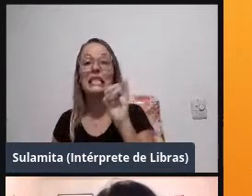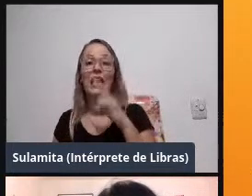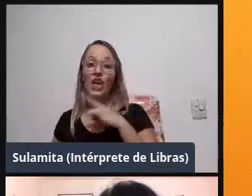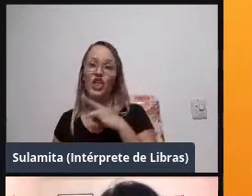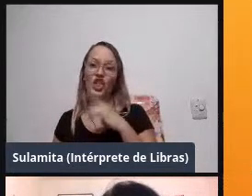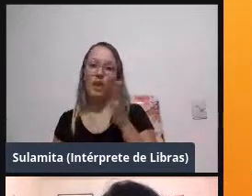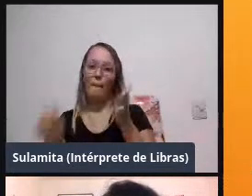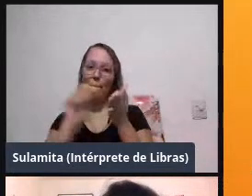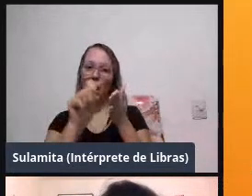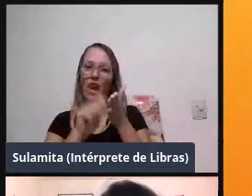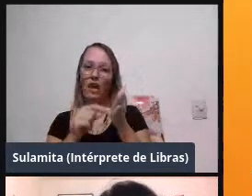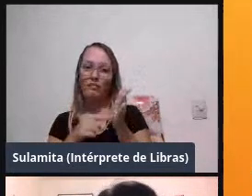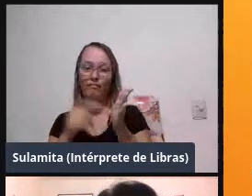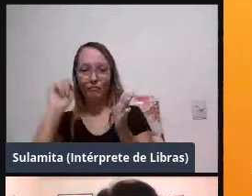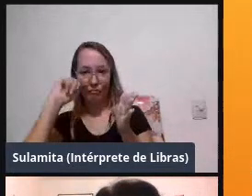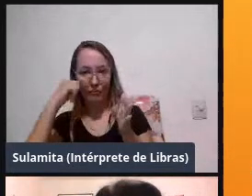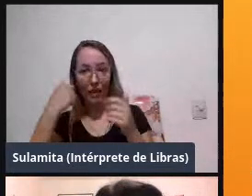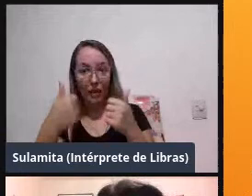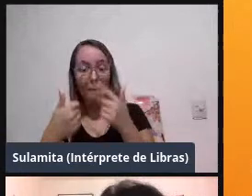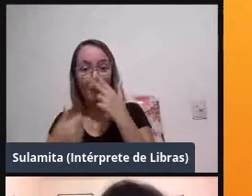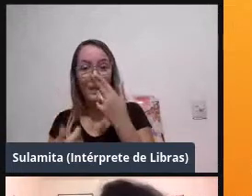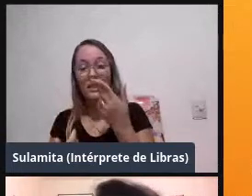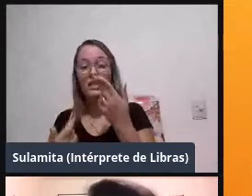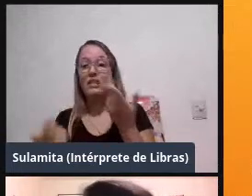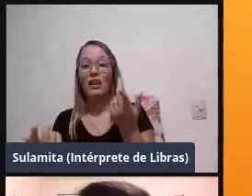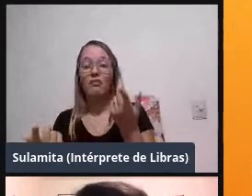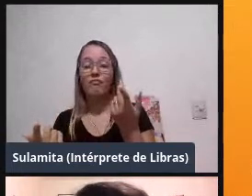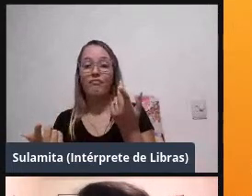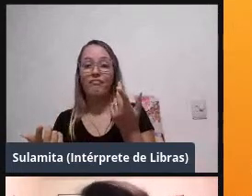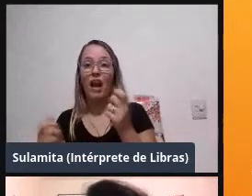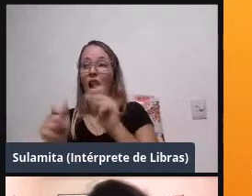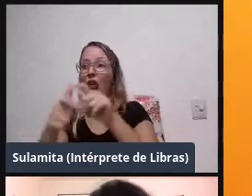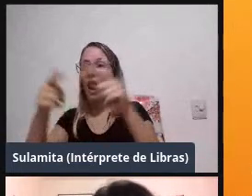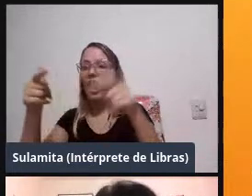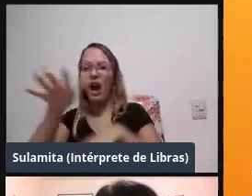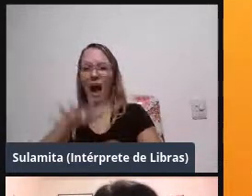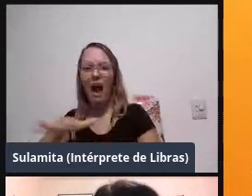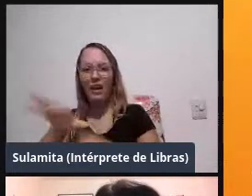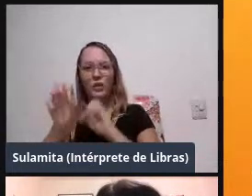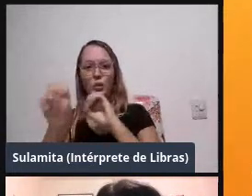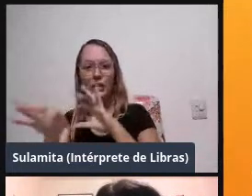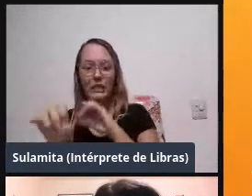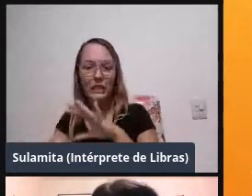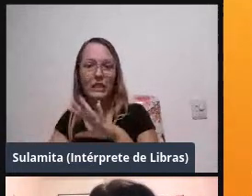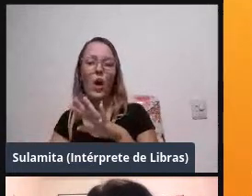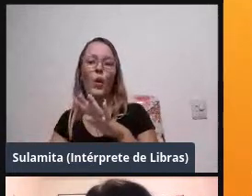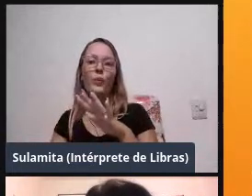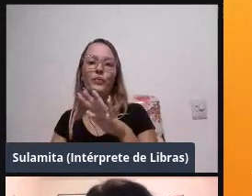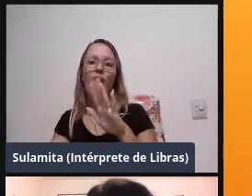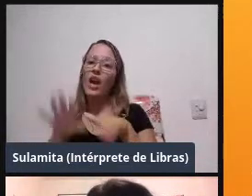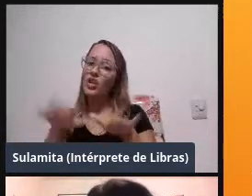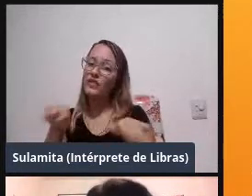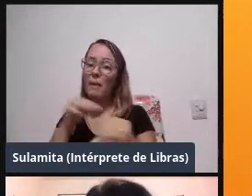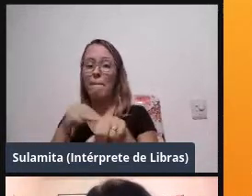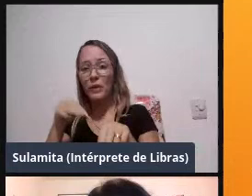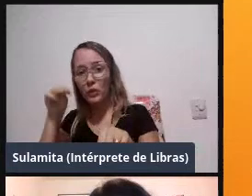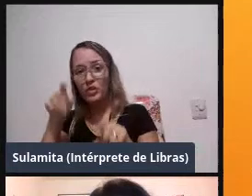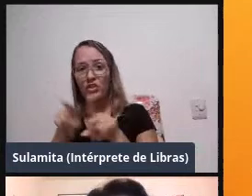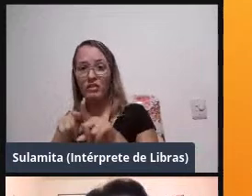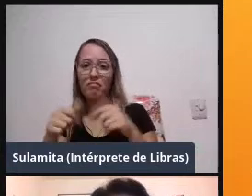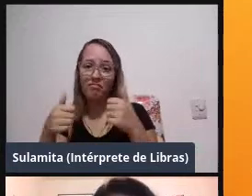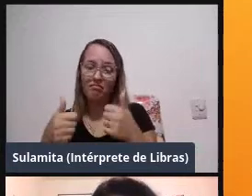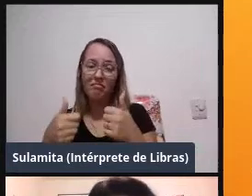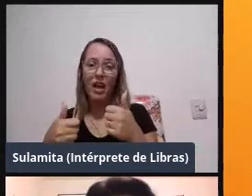Falava em grandes áreas da educação, se falava às vezes em metodologia. Isso lá já nos anos